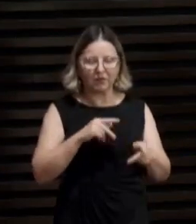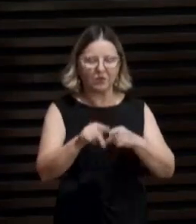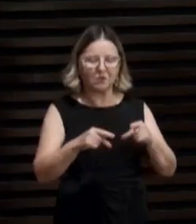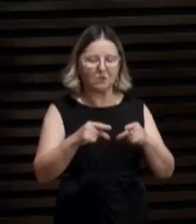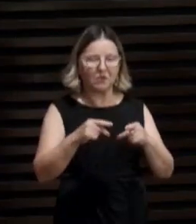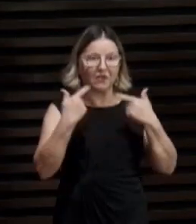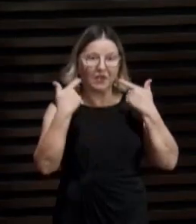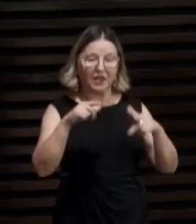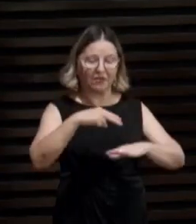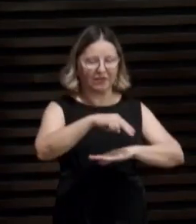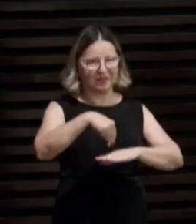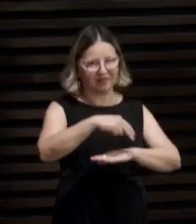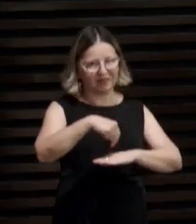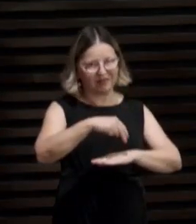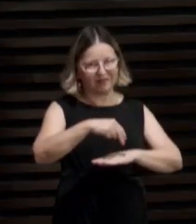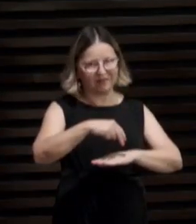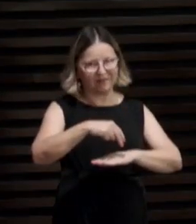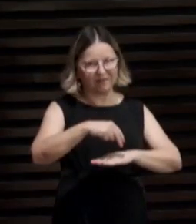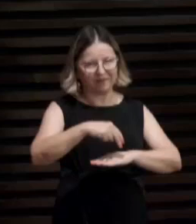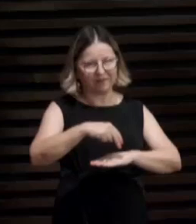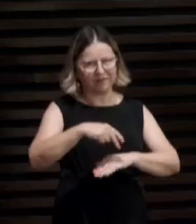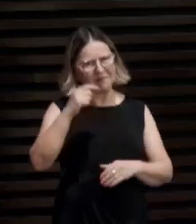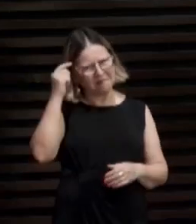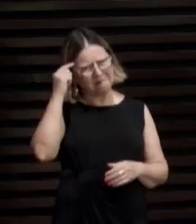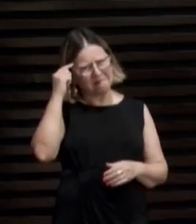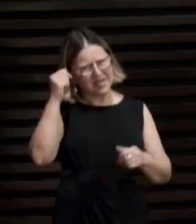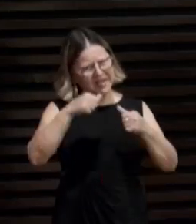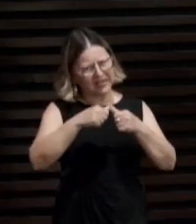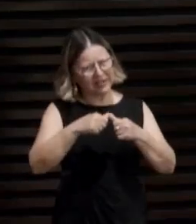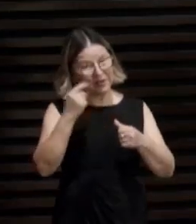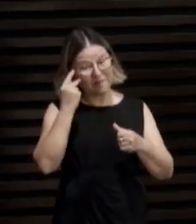e nações. Pense isso em nossos dias, tá?